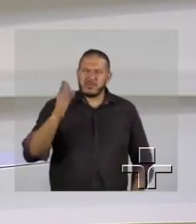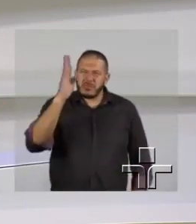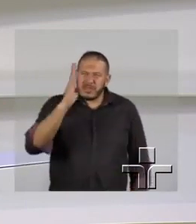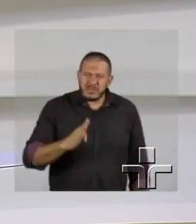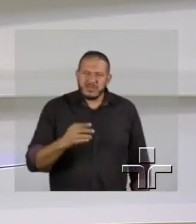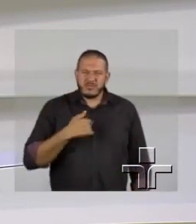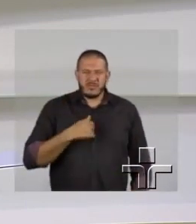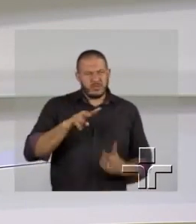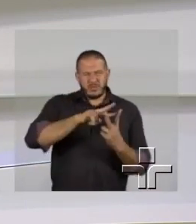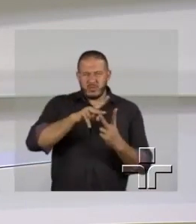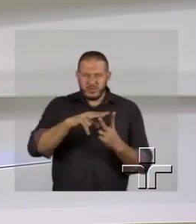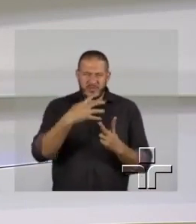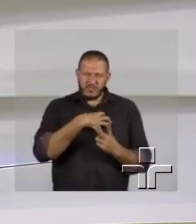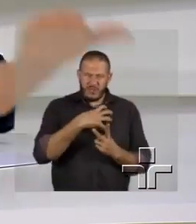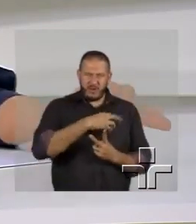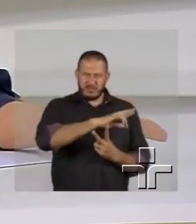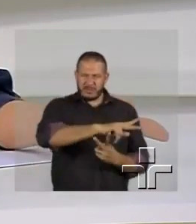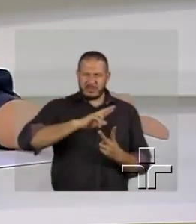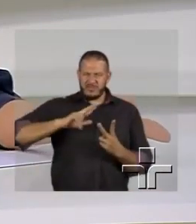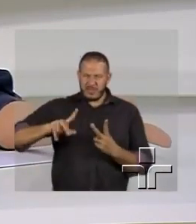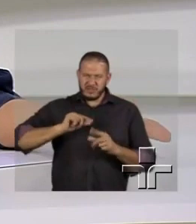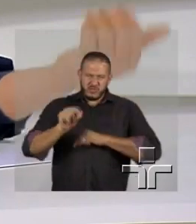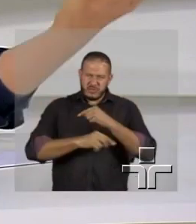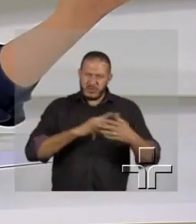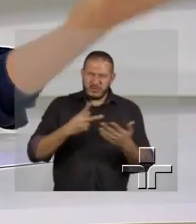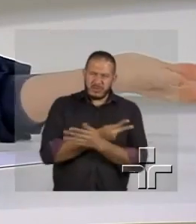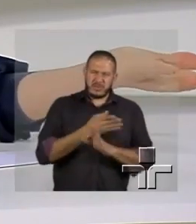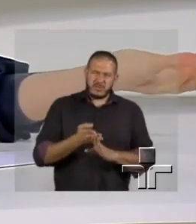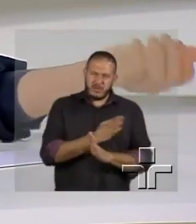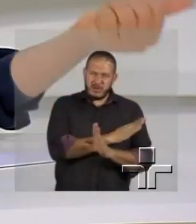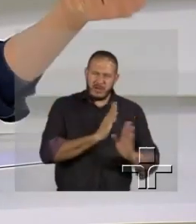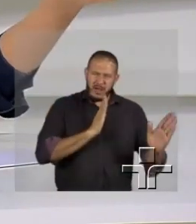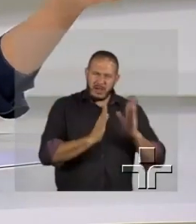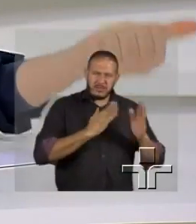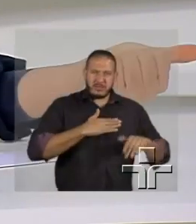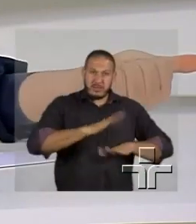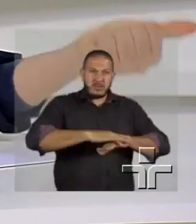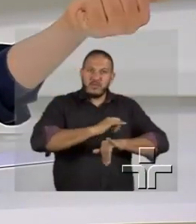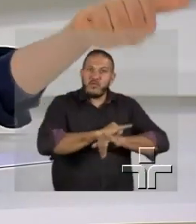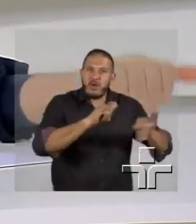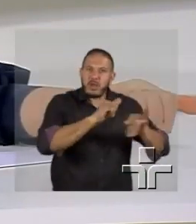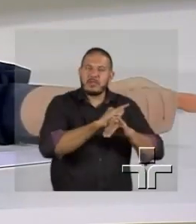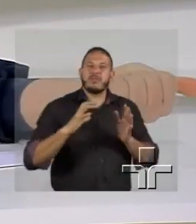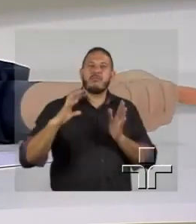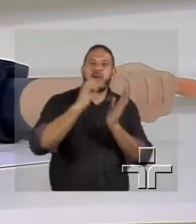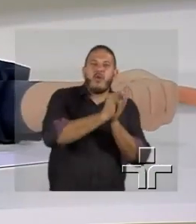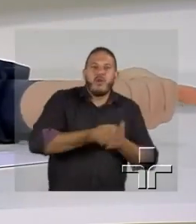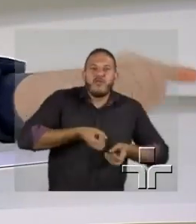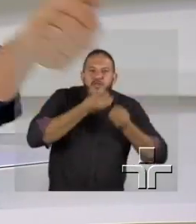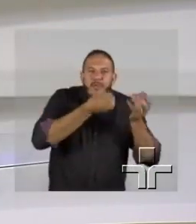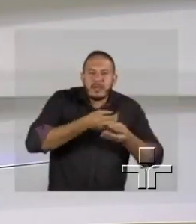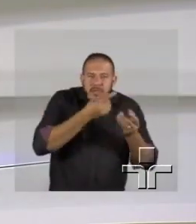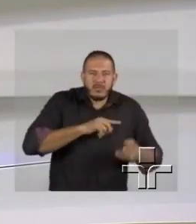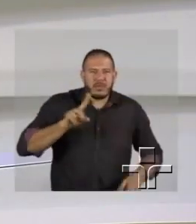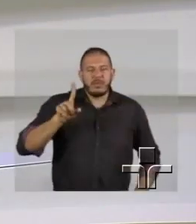sei o que. Não é isso. Você tem que sair com os 4 ou 5 fundamentos que regem todo aquele book ali. Uhum. Então,